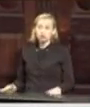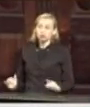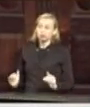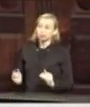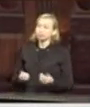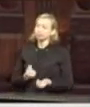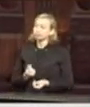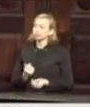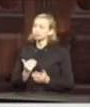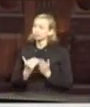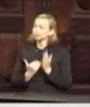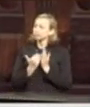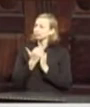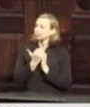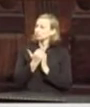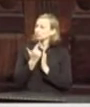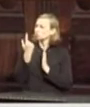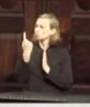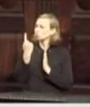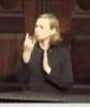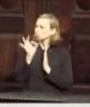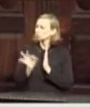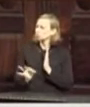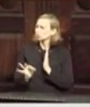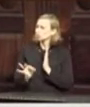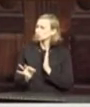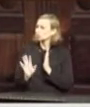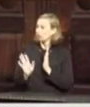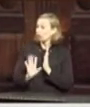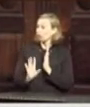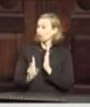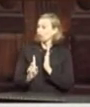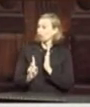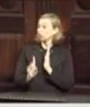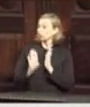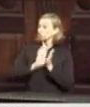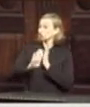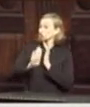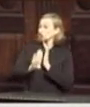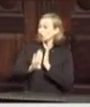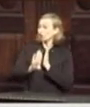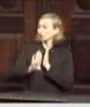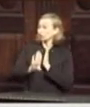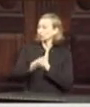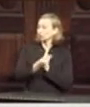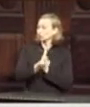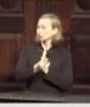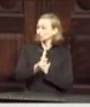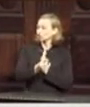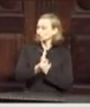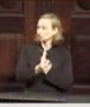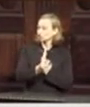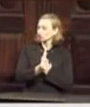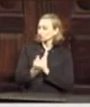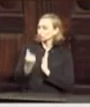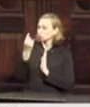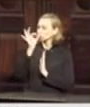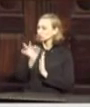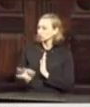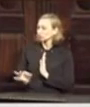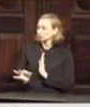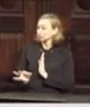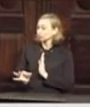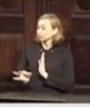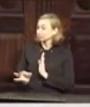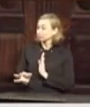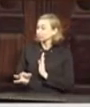aumentando em 1%, aumentando não, tirando o dinheiro do FECAM equivalente a 1% do seu